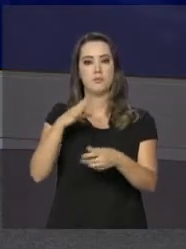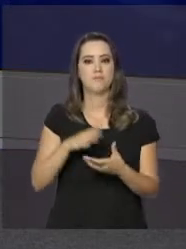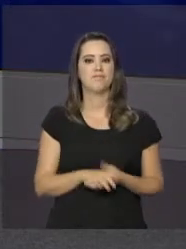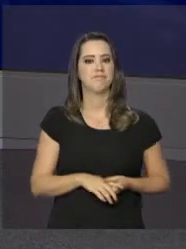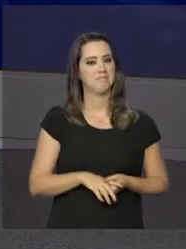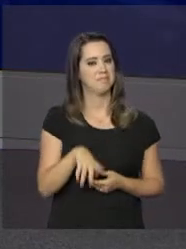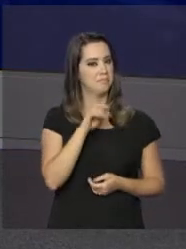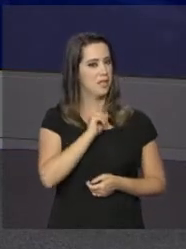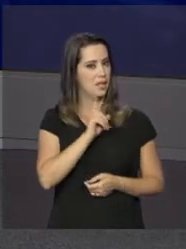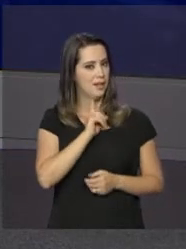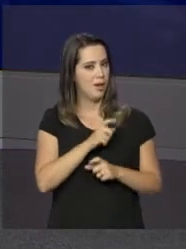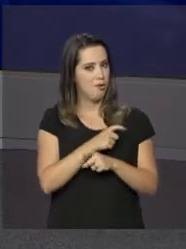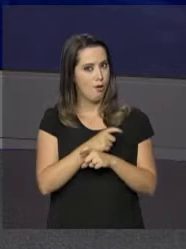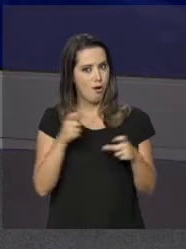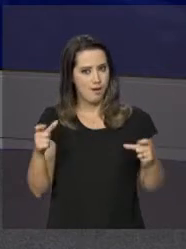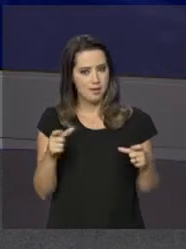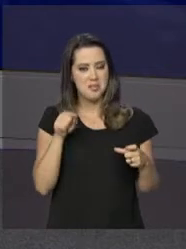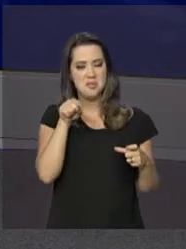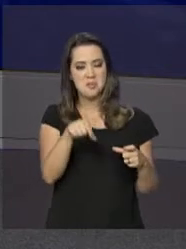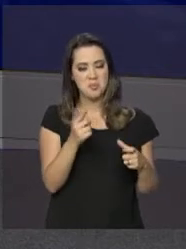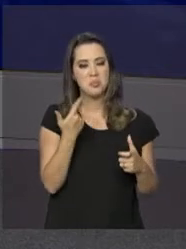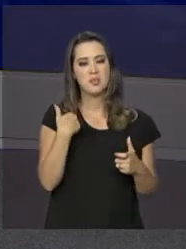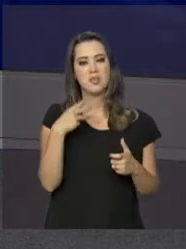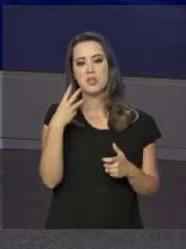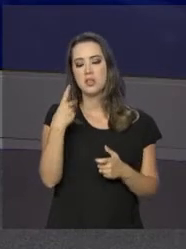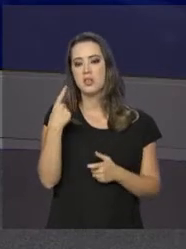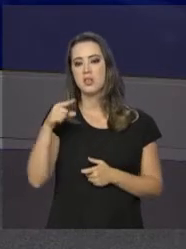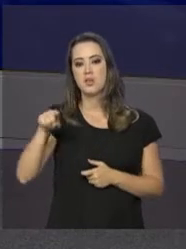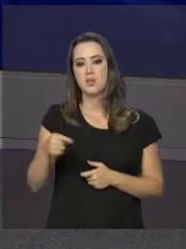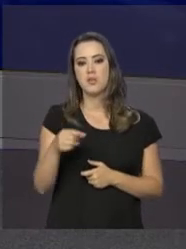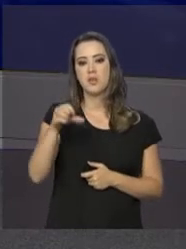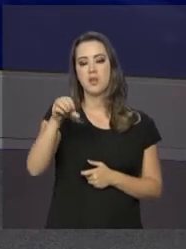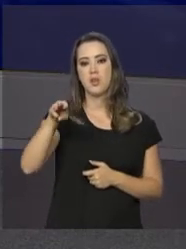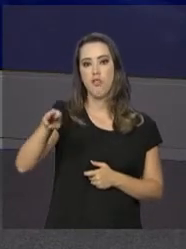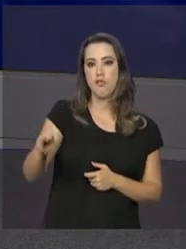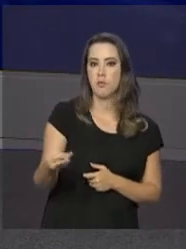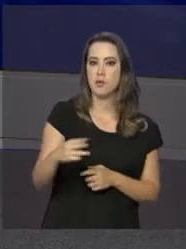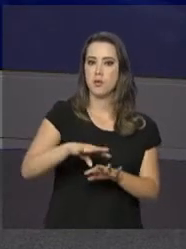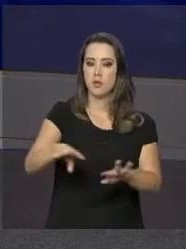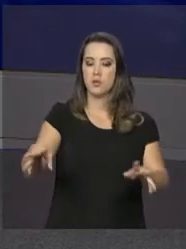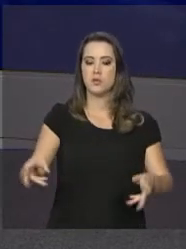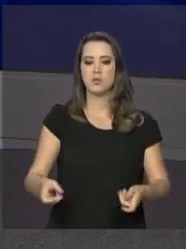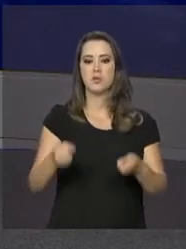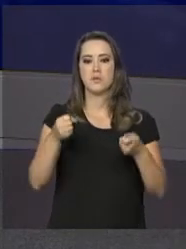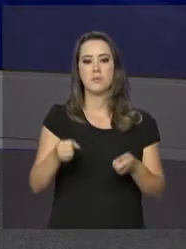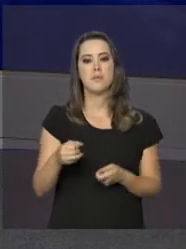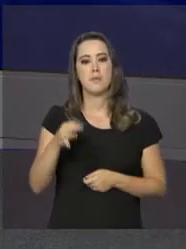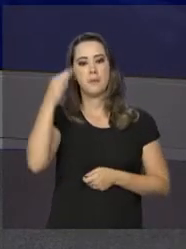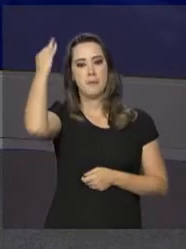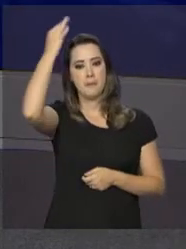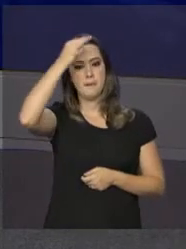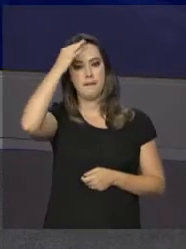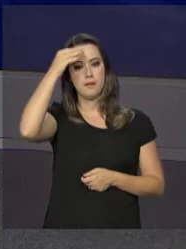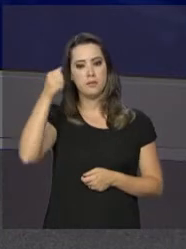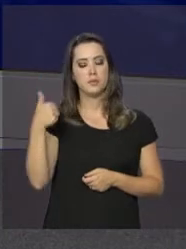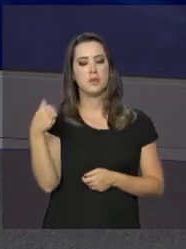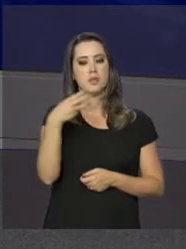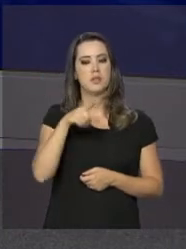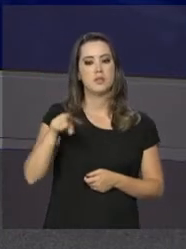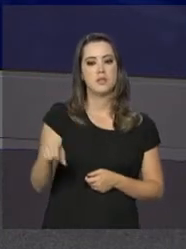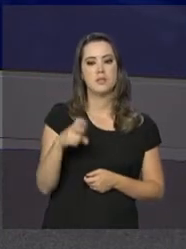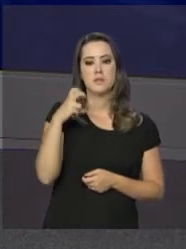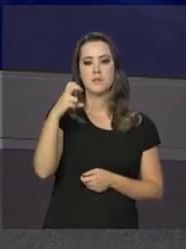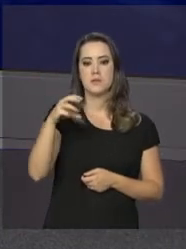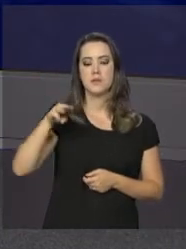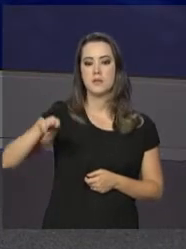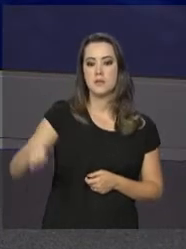produtor com 31,9 milhões de sacas já o espírito santo produz 13 milhões e meio de